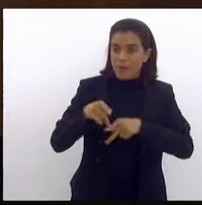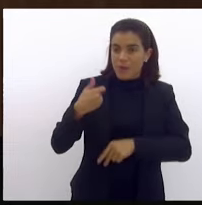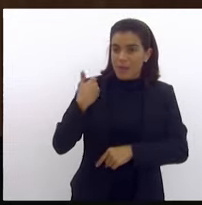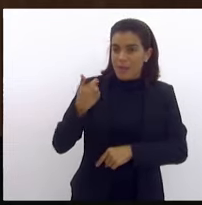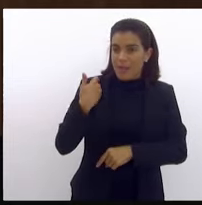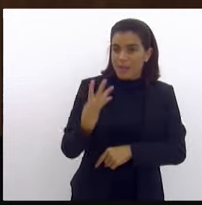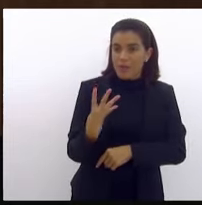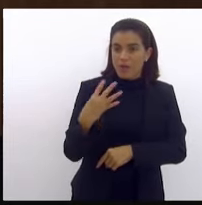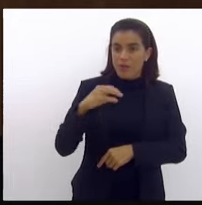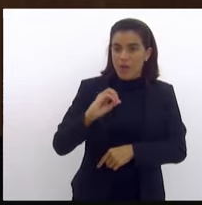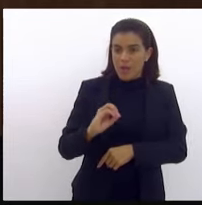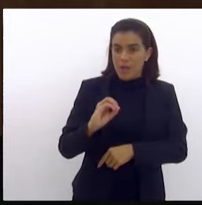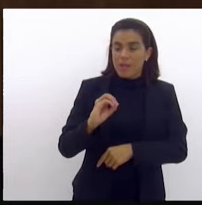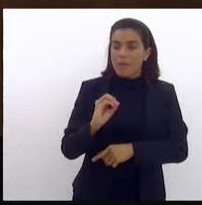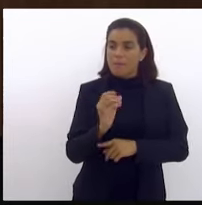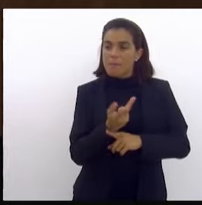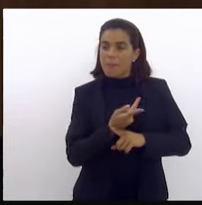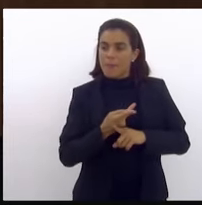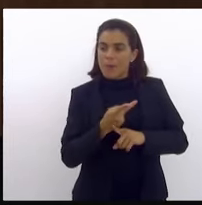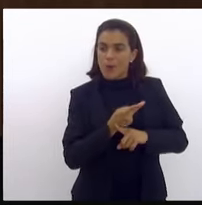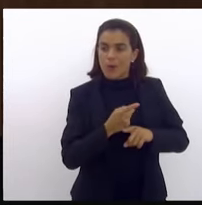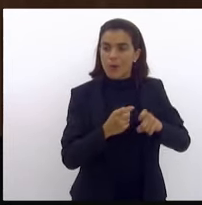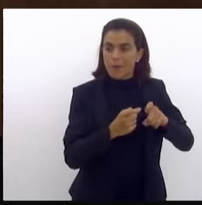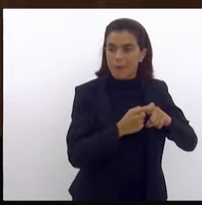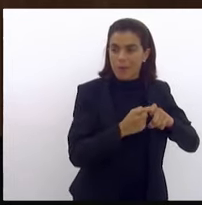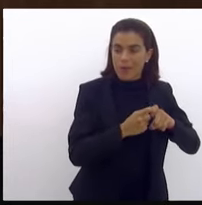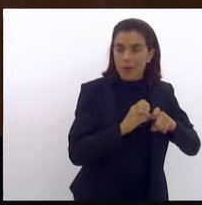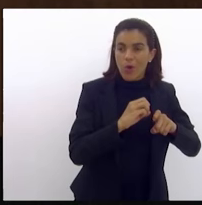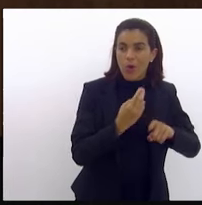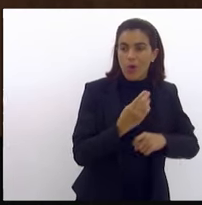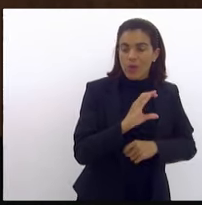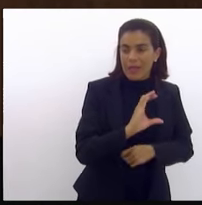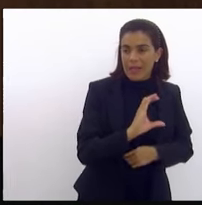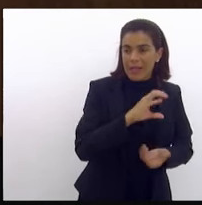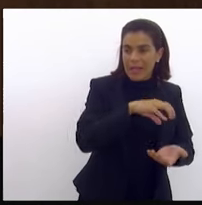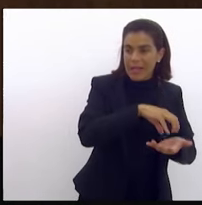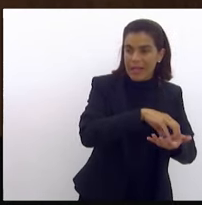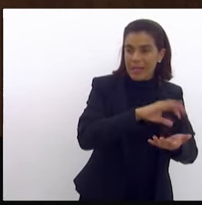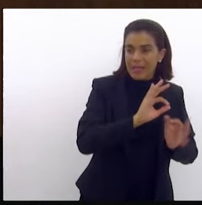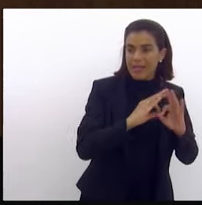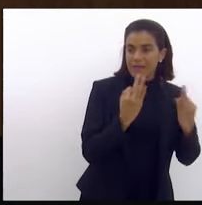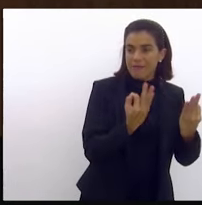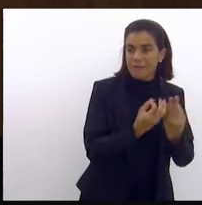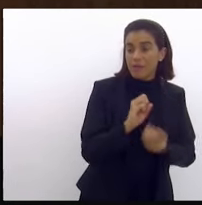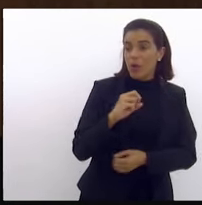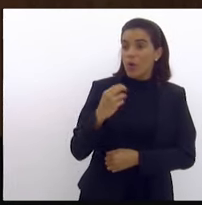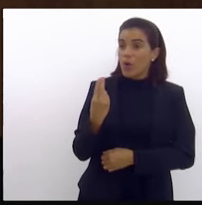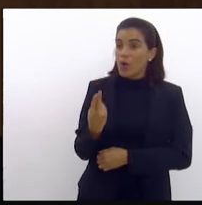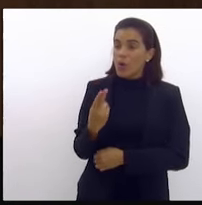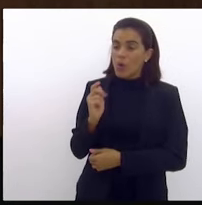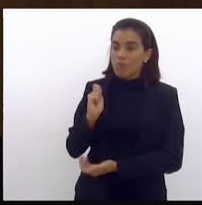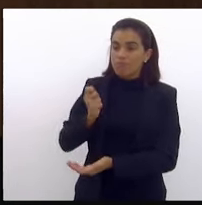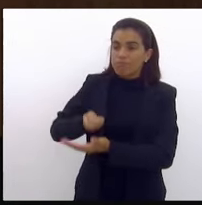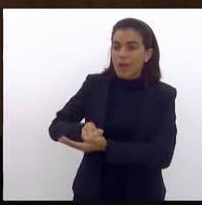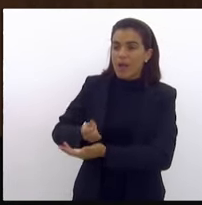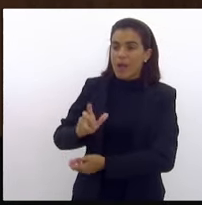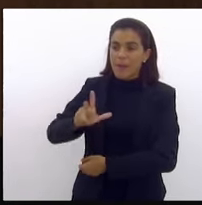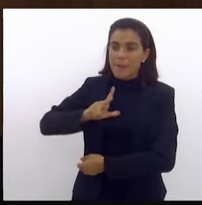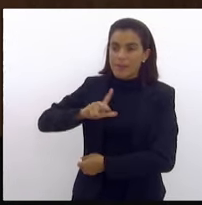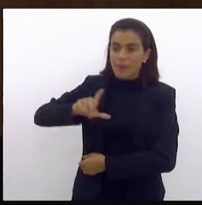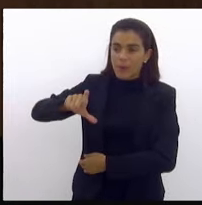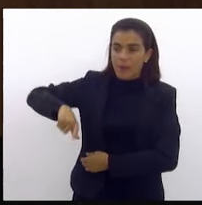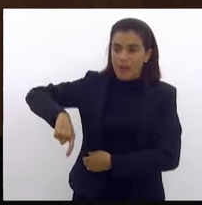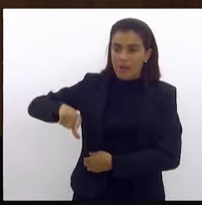40, ao ir numa consulta médica, seja na clínica da família, ou seja com uma consulta particular,